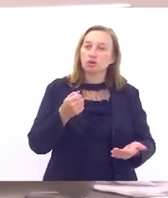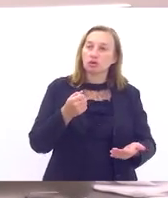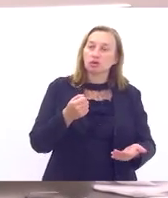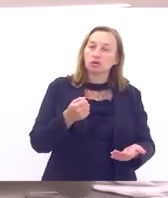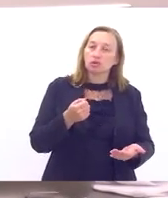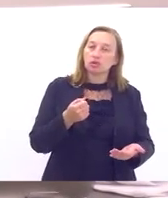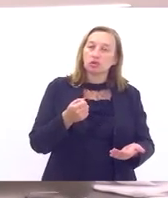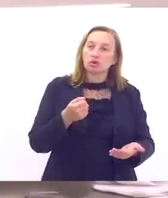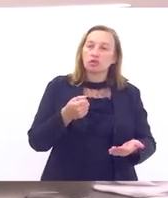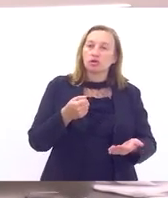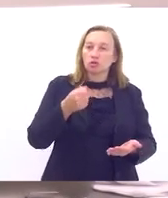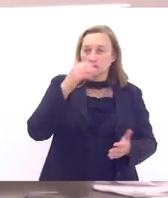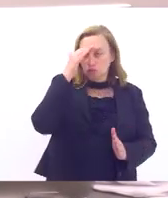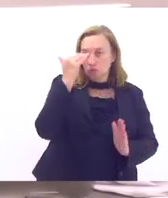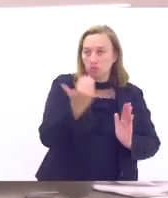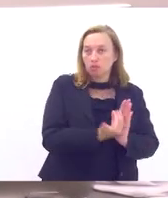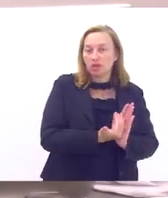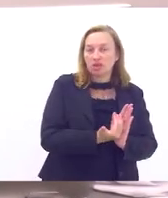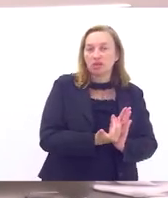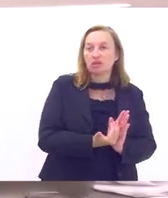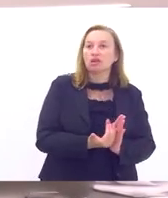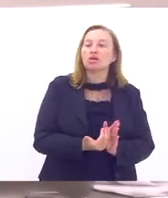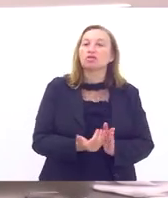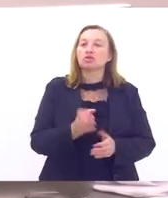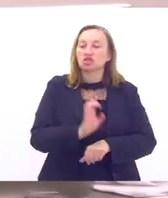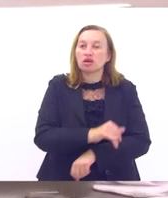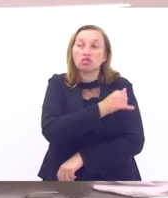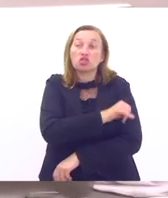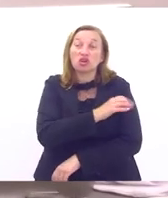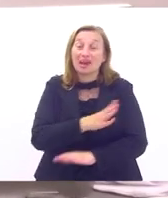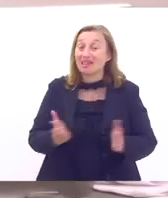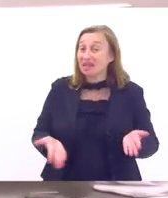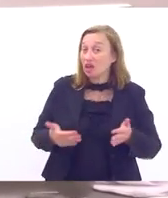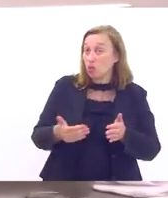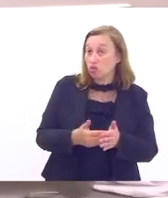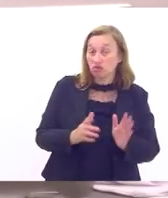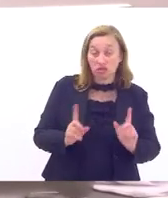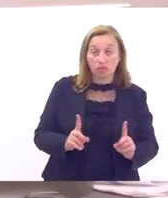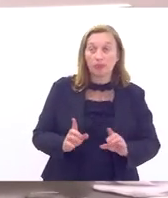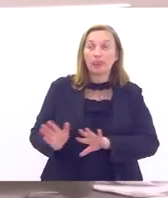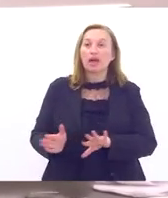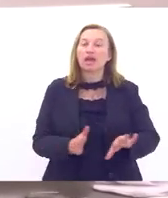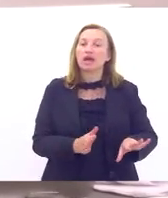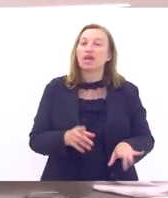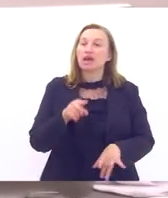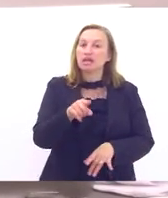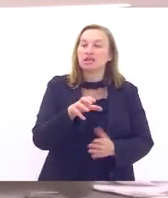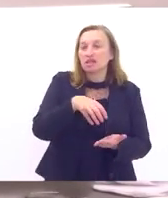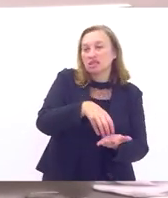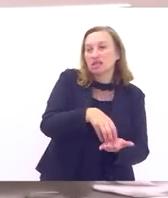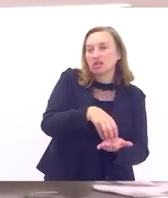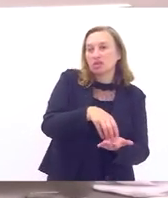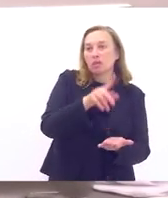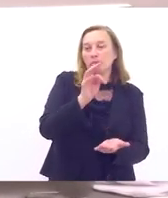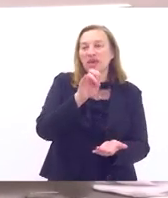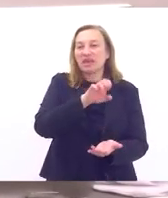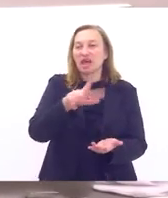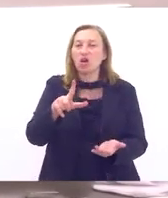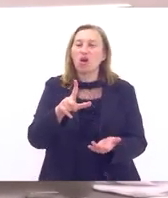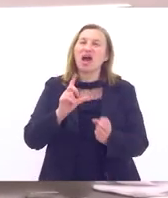até hoje não foi cumprida pelo Estado do Rio de Janeiro. Esse equipamento sanatório penal, ele há vários anos, eu tenho aqui um